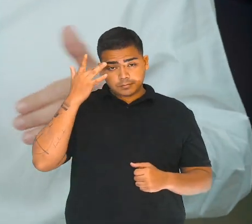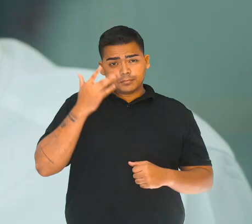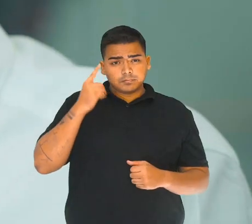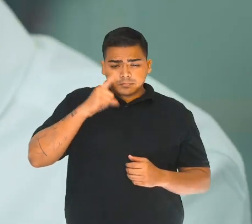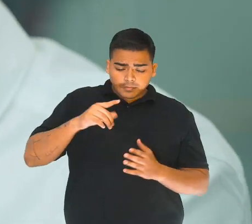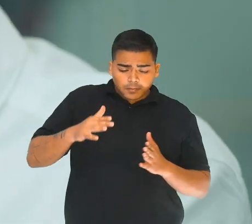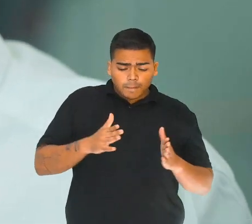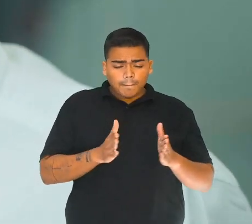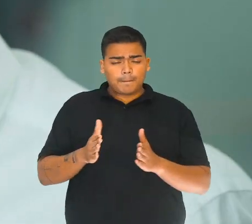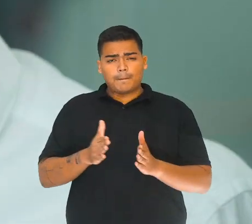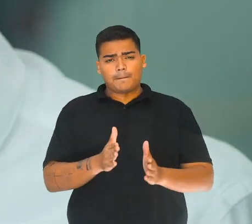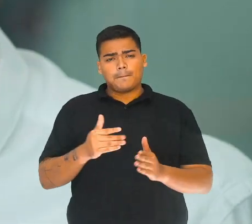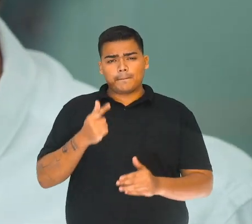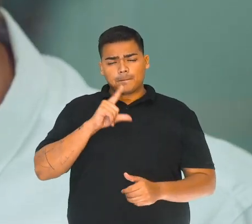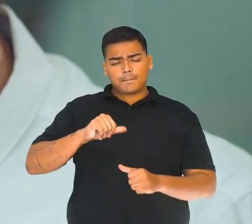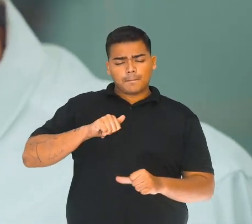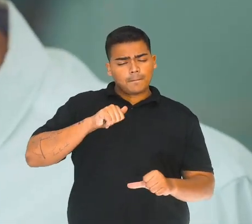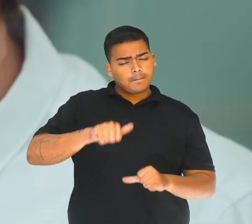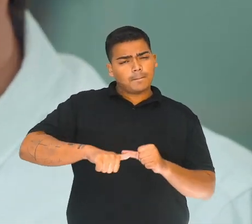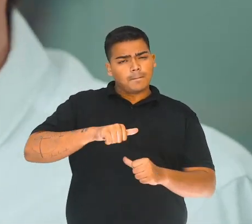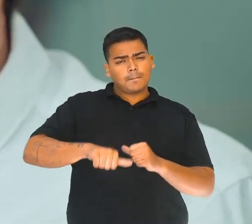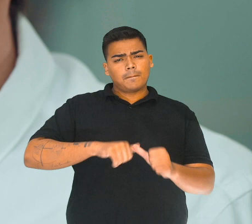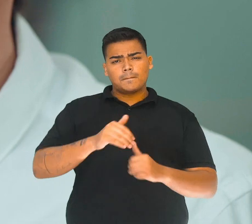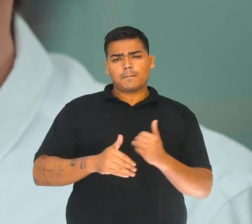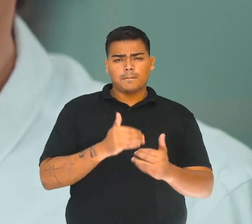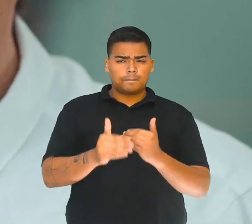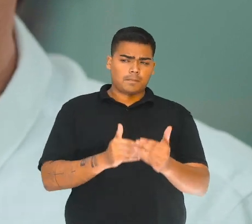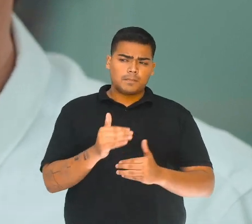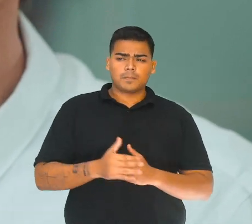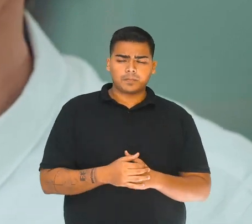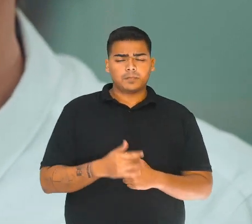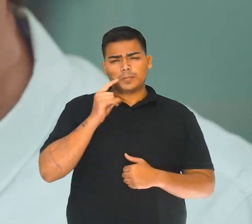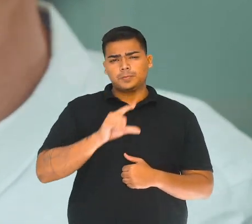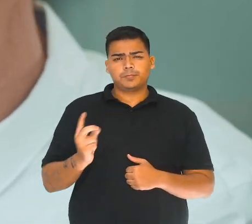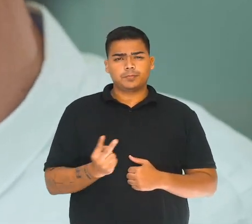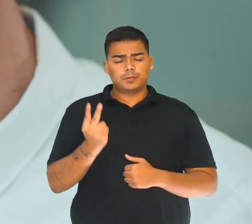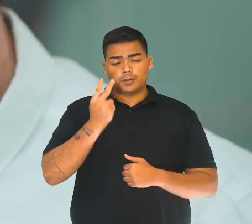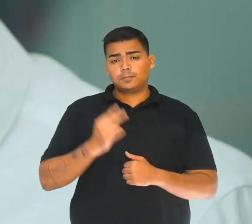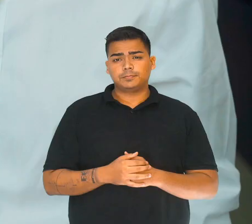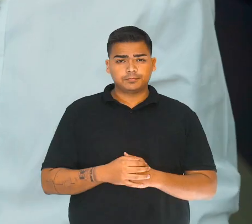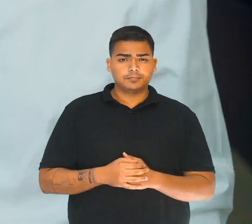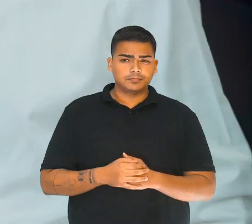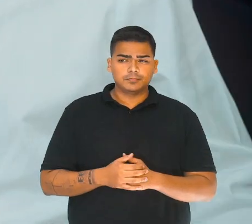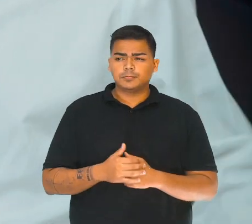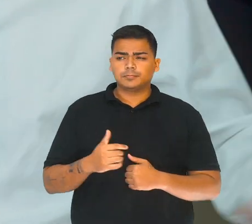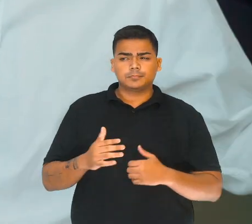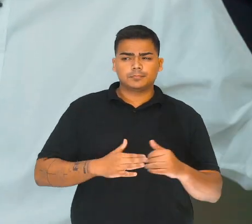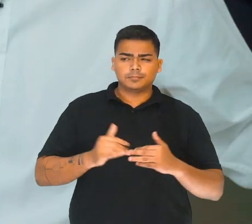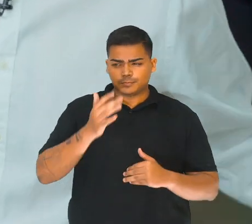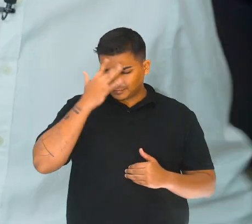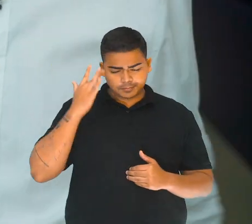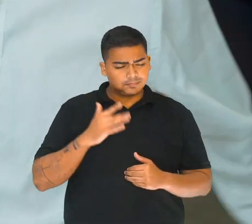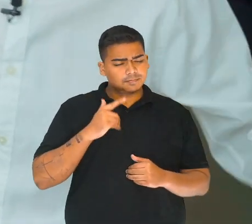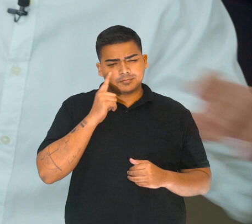pessoas trilhem esse caminho de transformação contínua dos seus negócios, gerando valor. É um prazer,